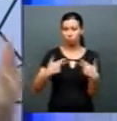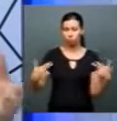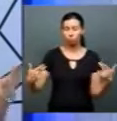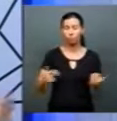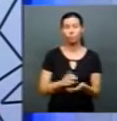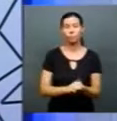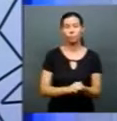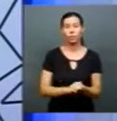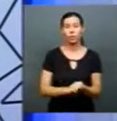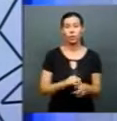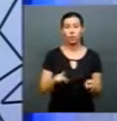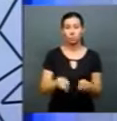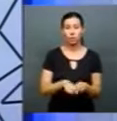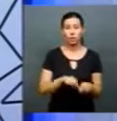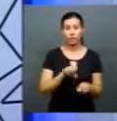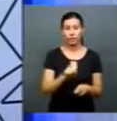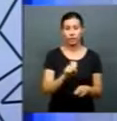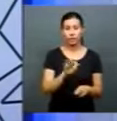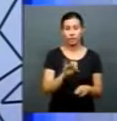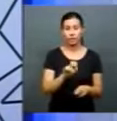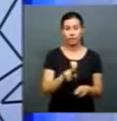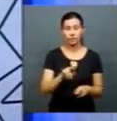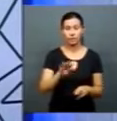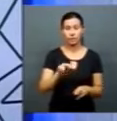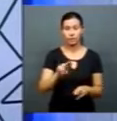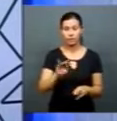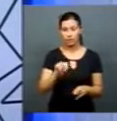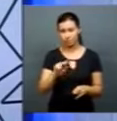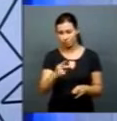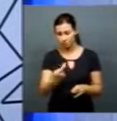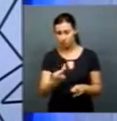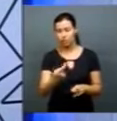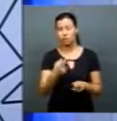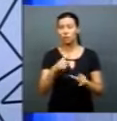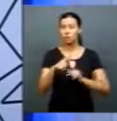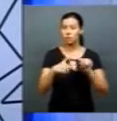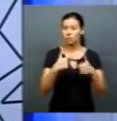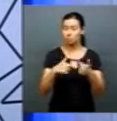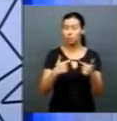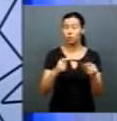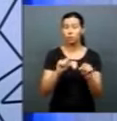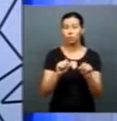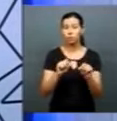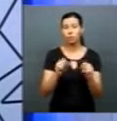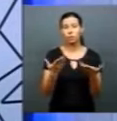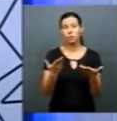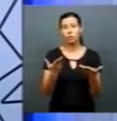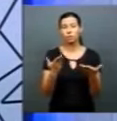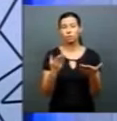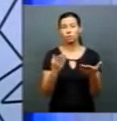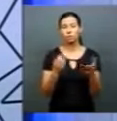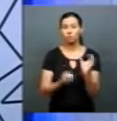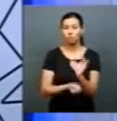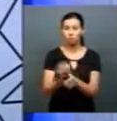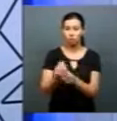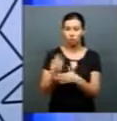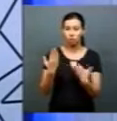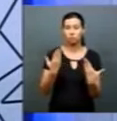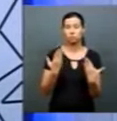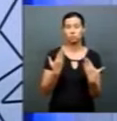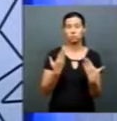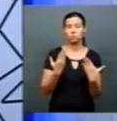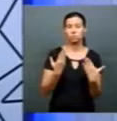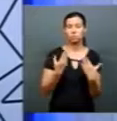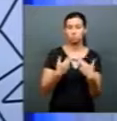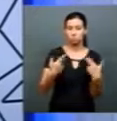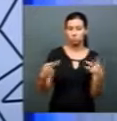e startups, trabalhando com a aplicação ou com a geração de subsídios, ferramentas para